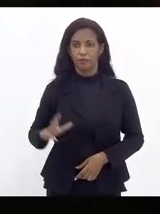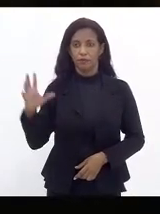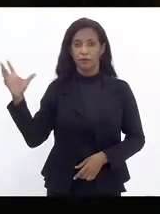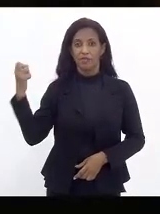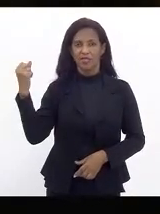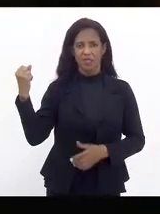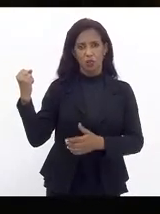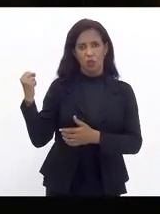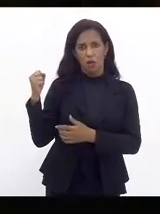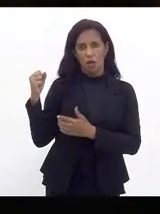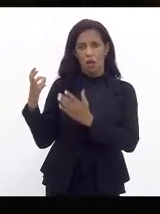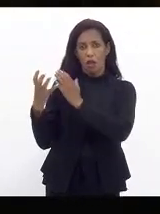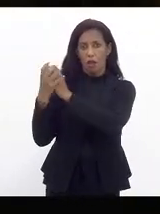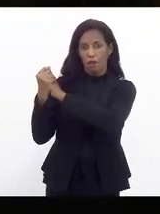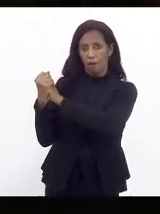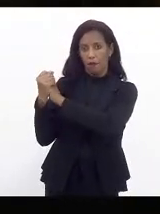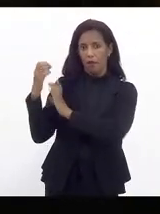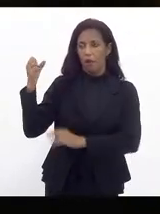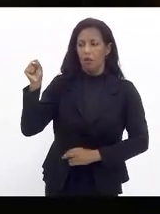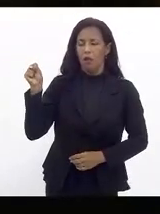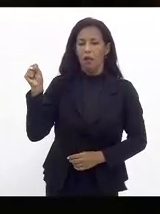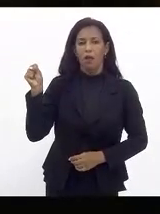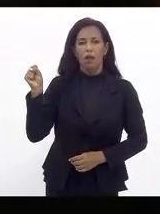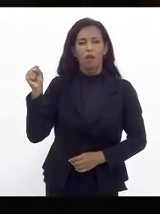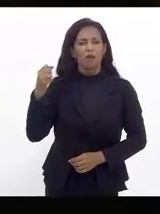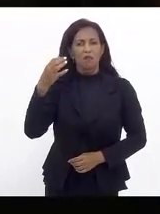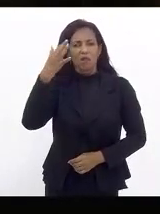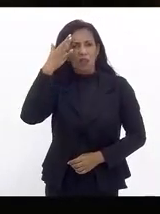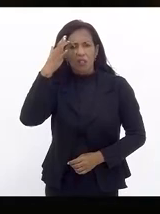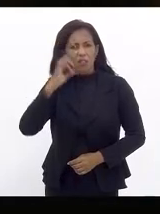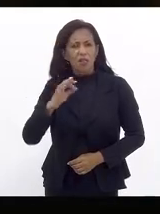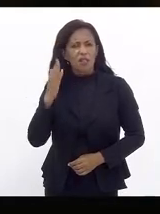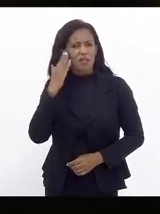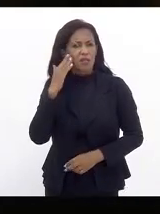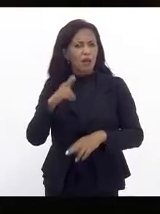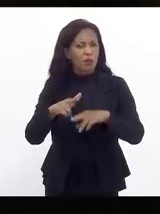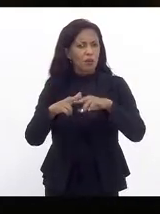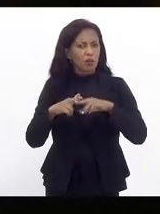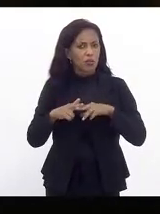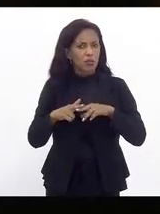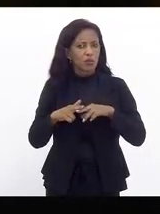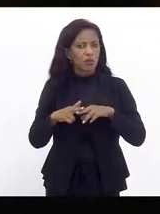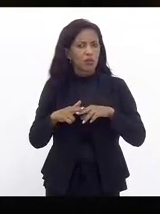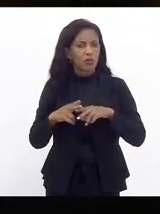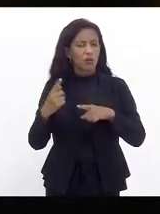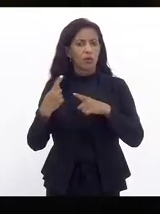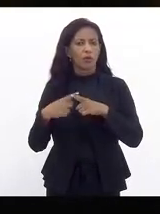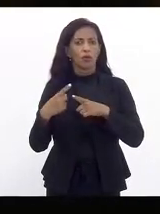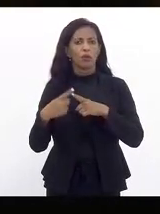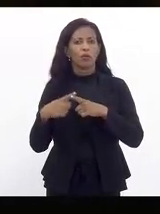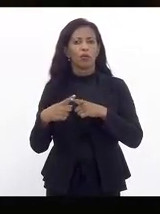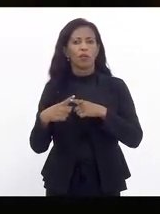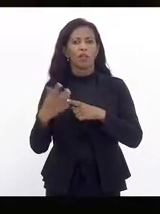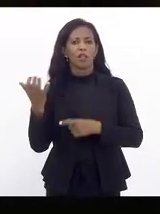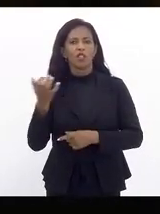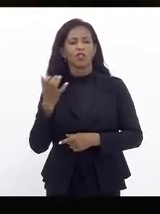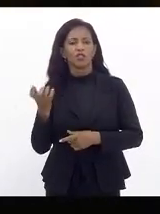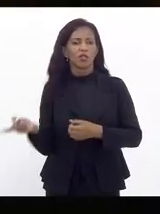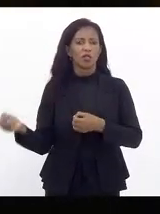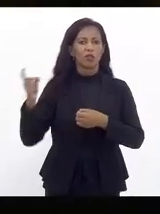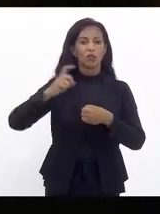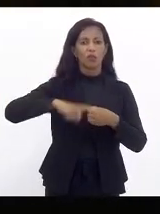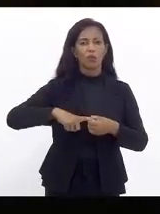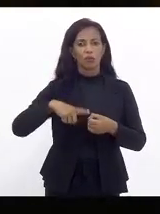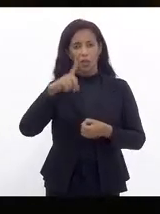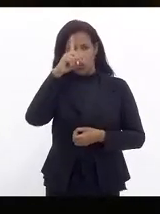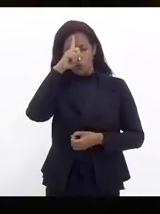mão. Ninguém sabe o motivo pelo qual ele segurou, mas eu vou falar. Foi porque estávamos lutando para reativar o hospital da